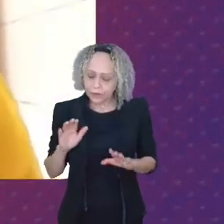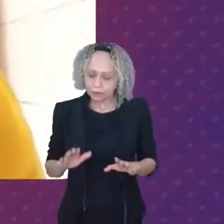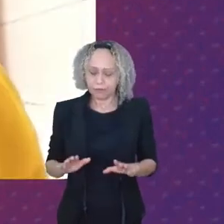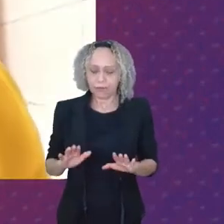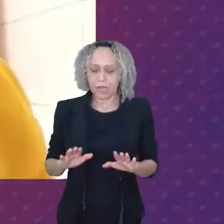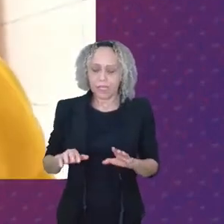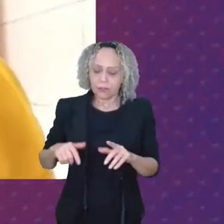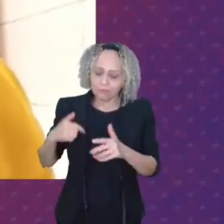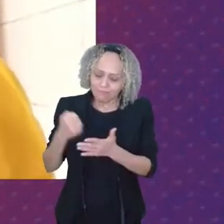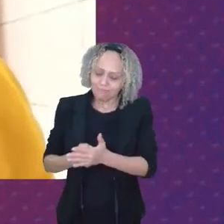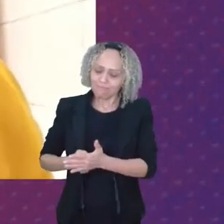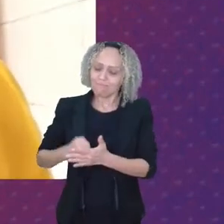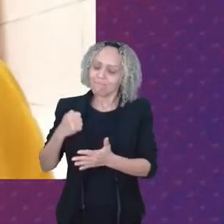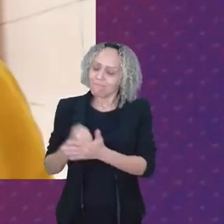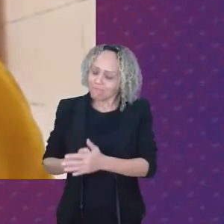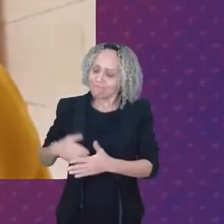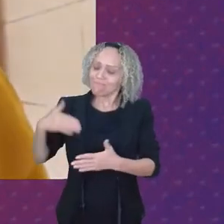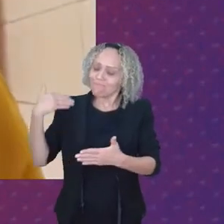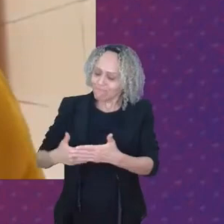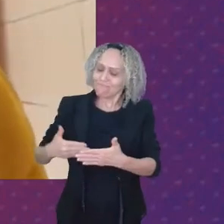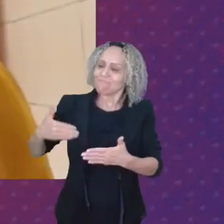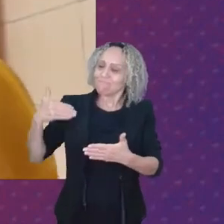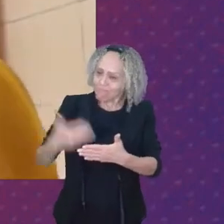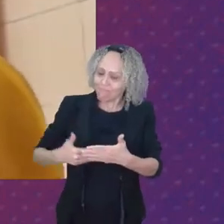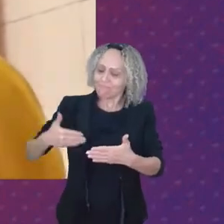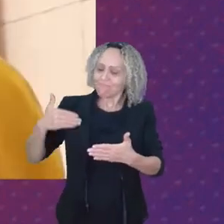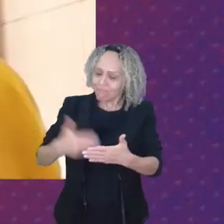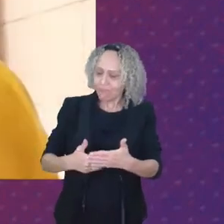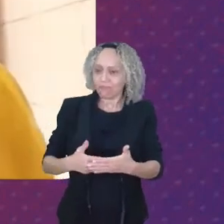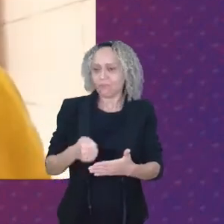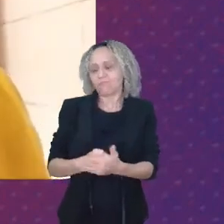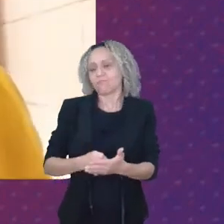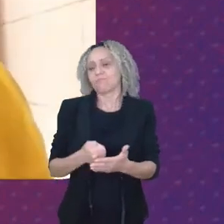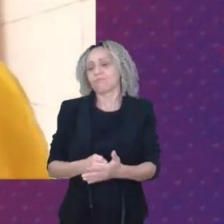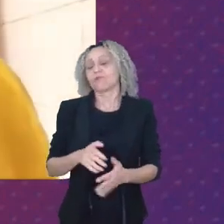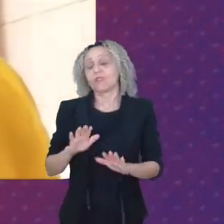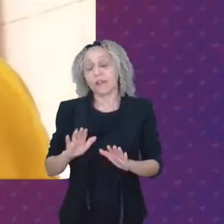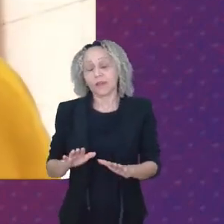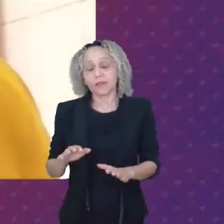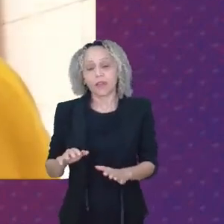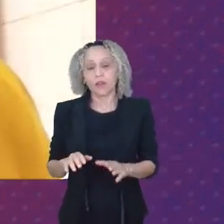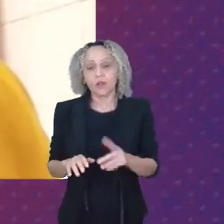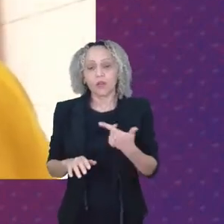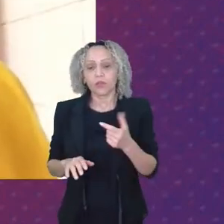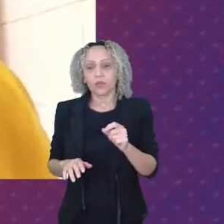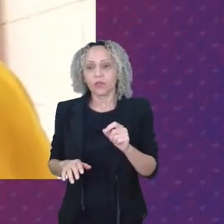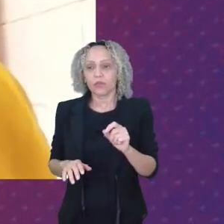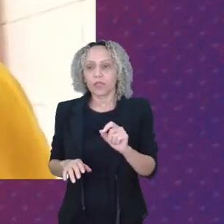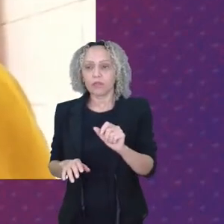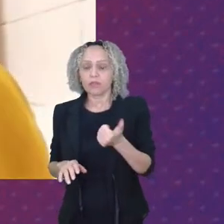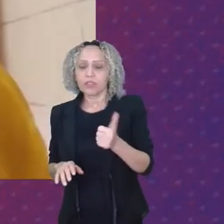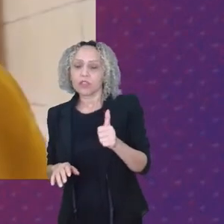né? A gente conseguiu, em 2011,